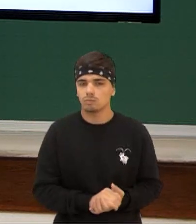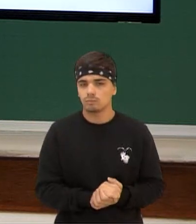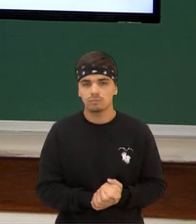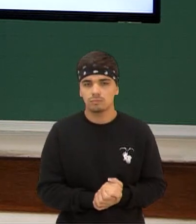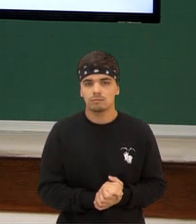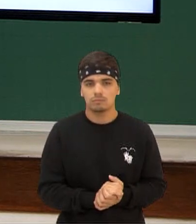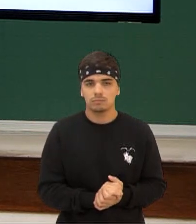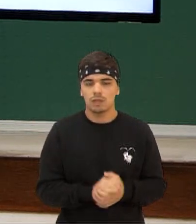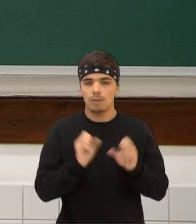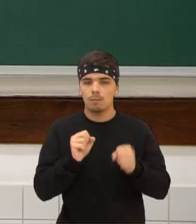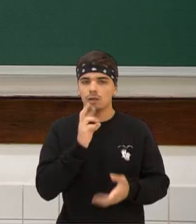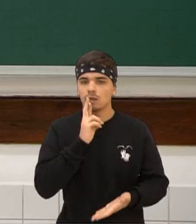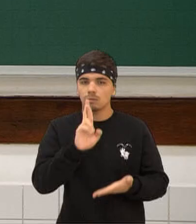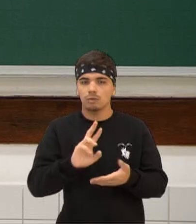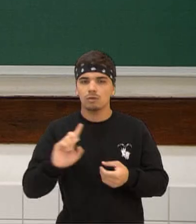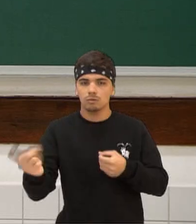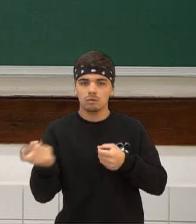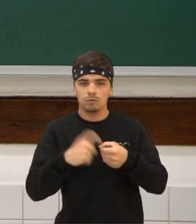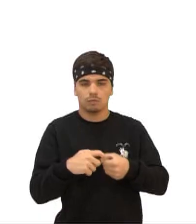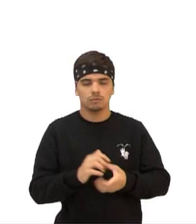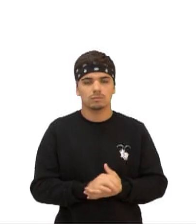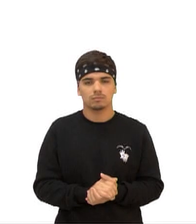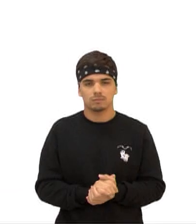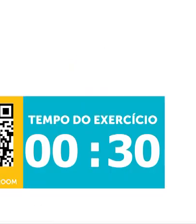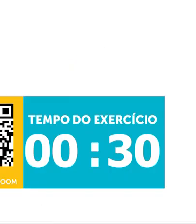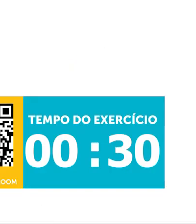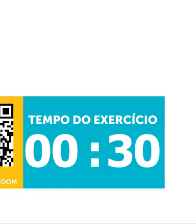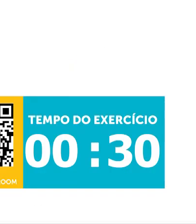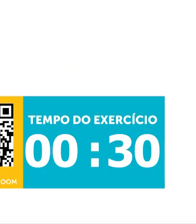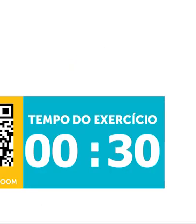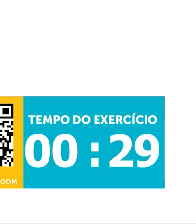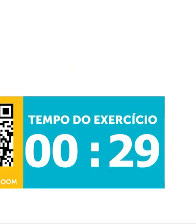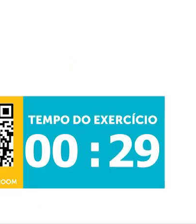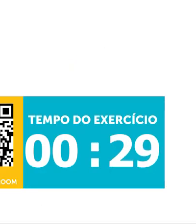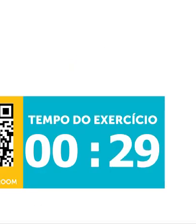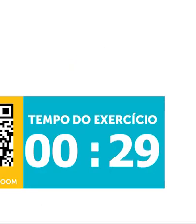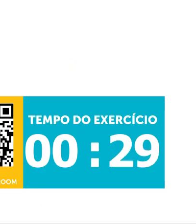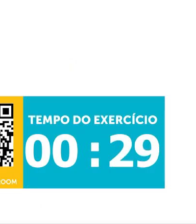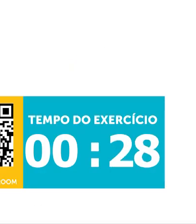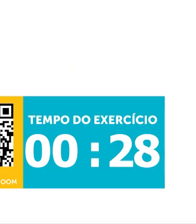you vamos lá então responde no caderno a